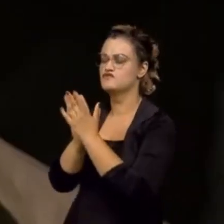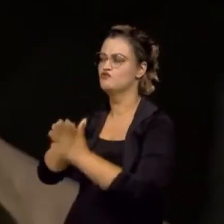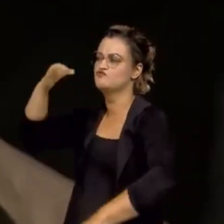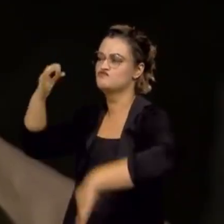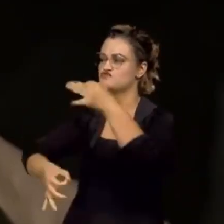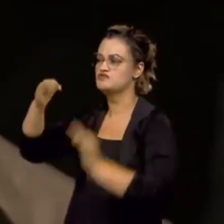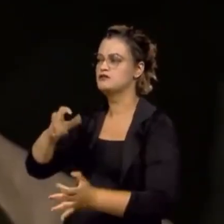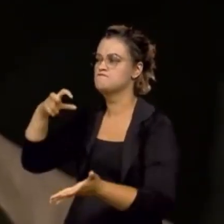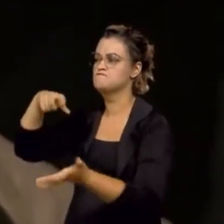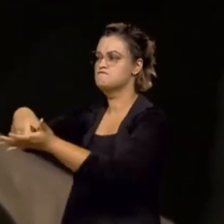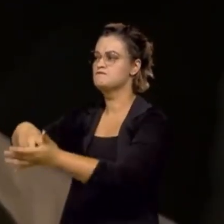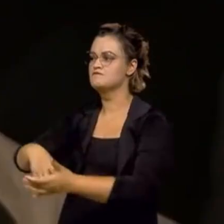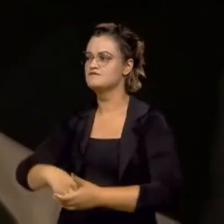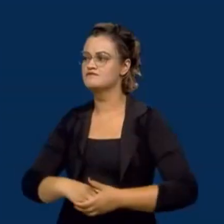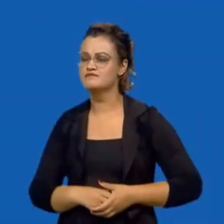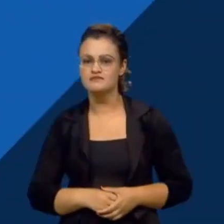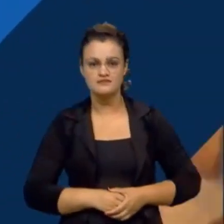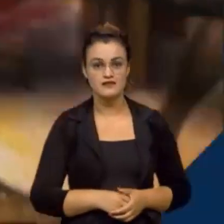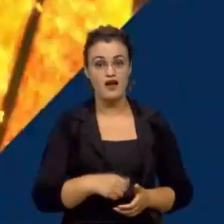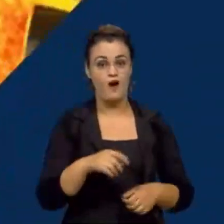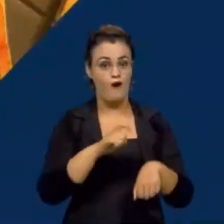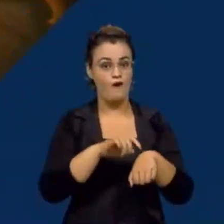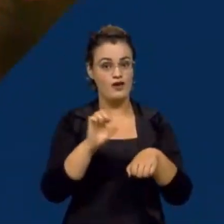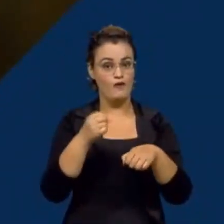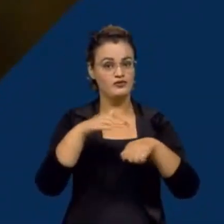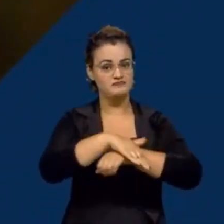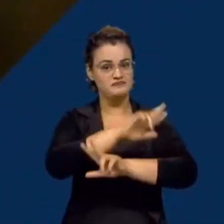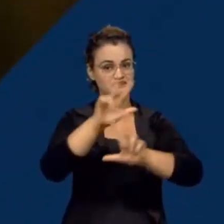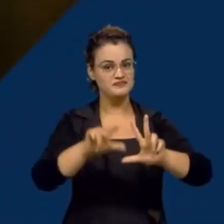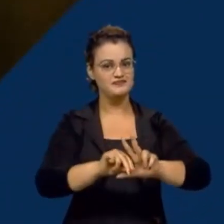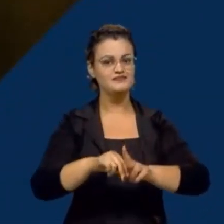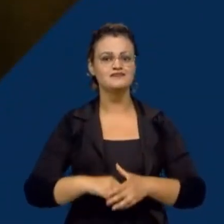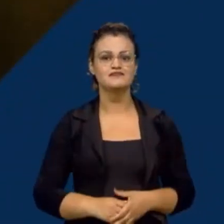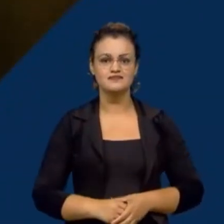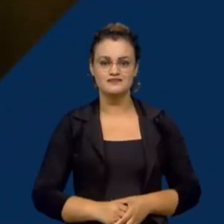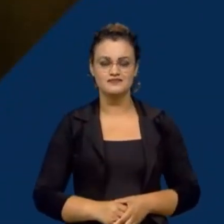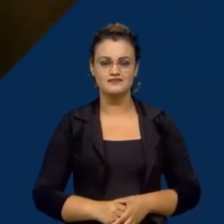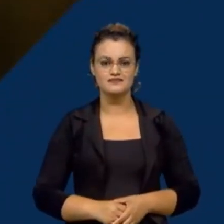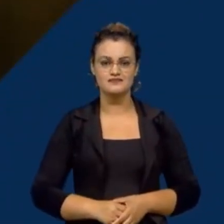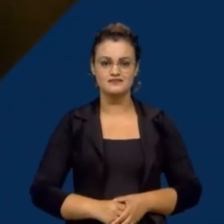tribunal diante do juiz. 8 da noite na TV Brasil.